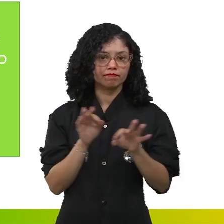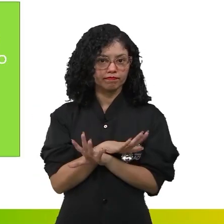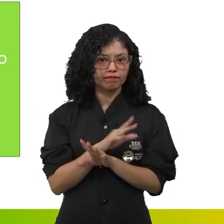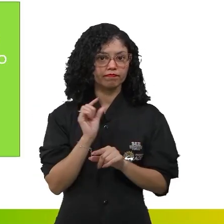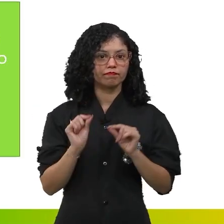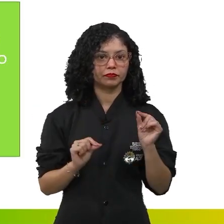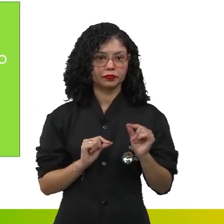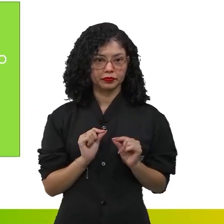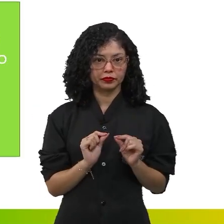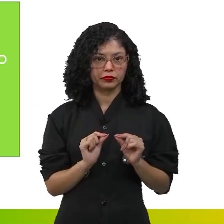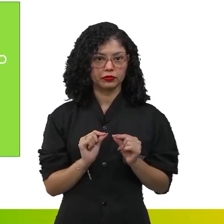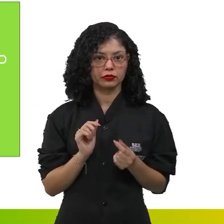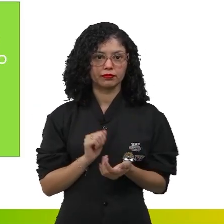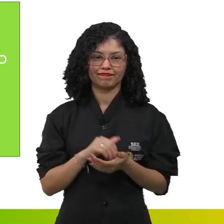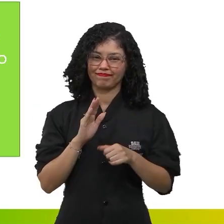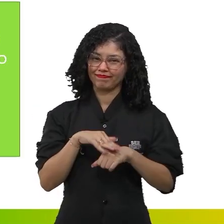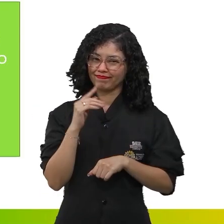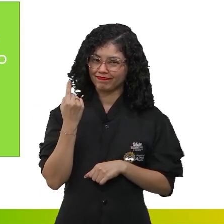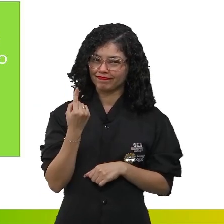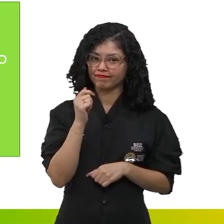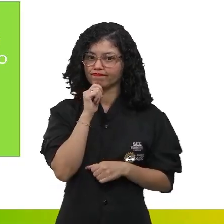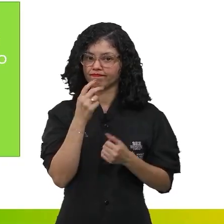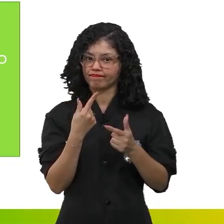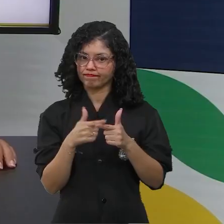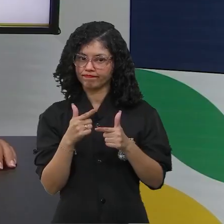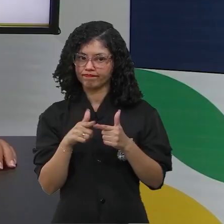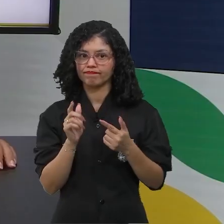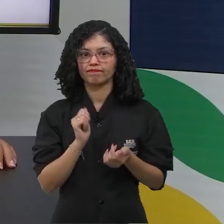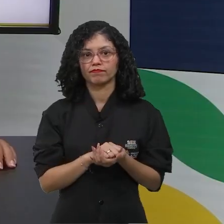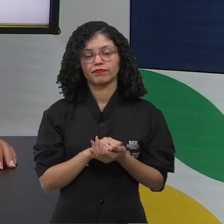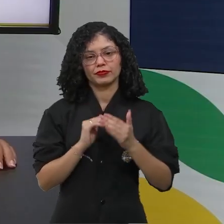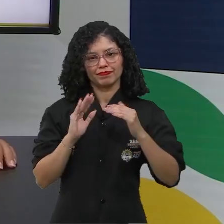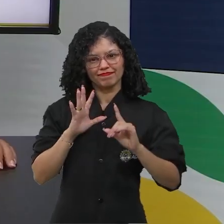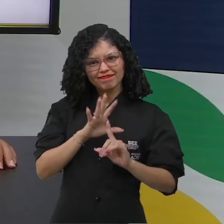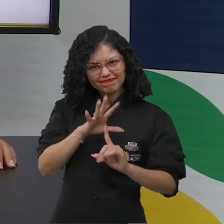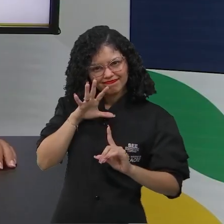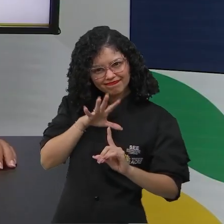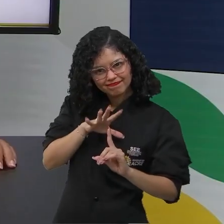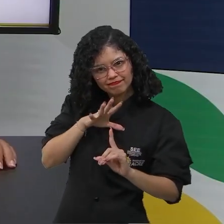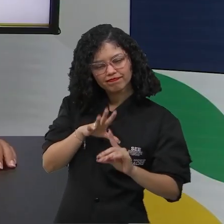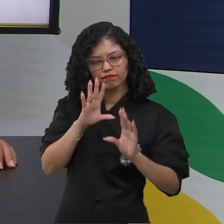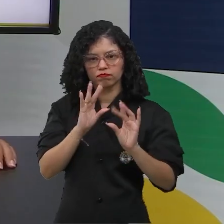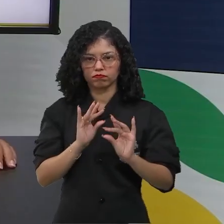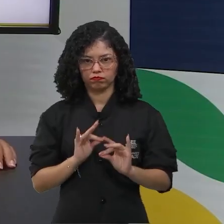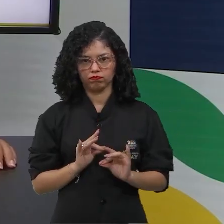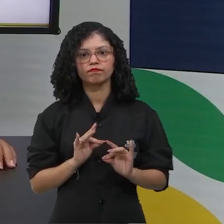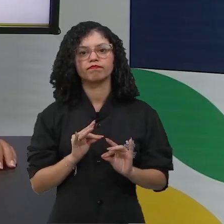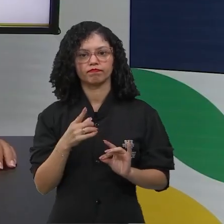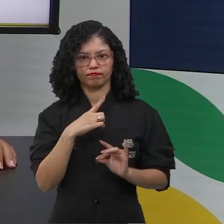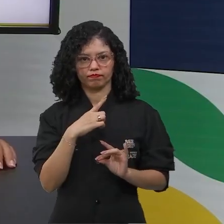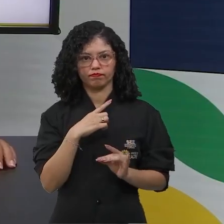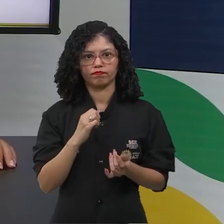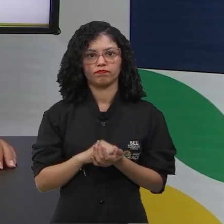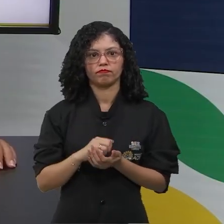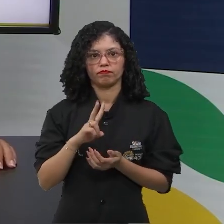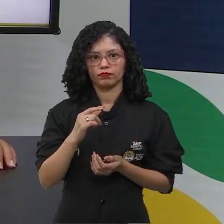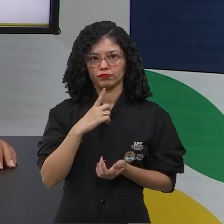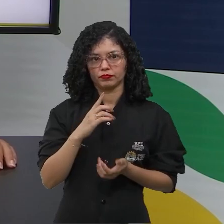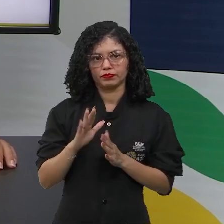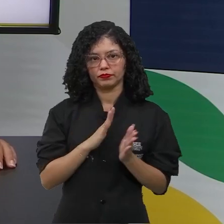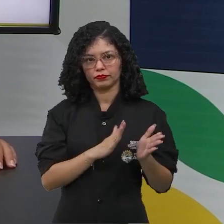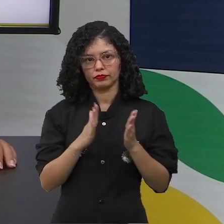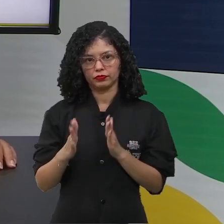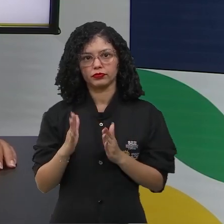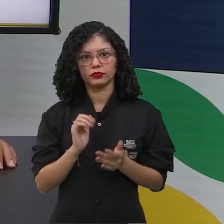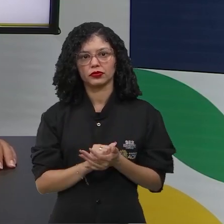sendo mais um dos efeitos colaterais dessa pressão estética que a mídia acaba impondo. Aí aqui vem a parte